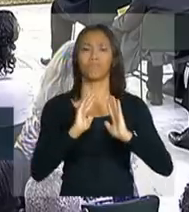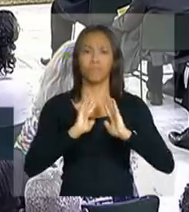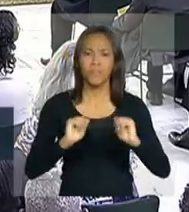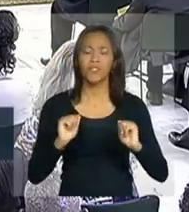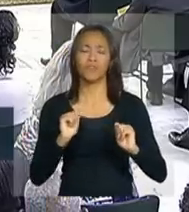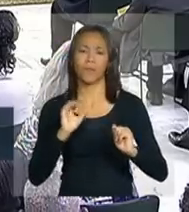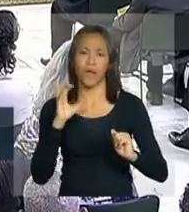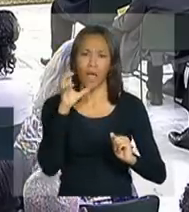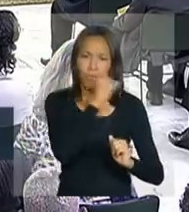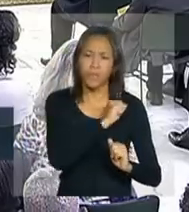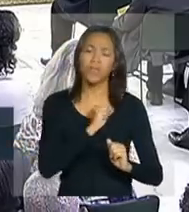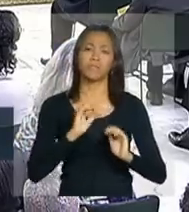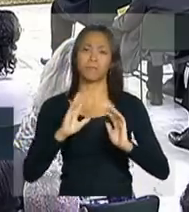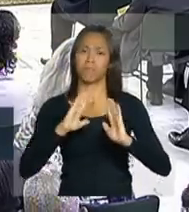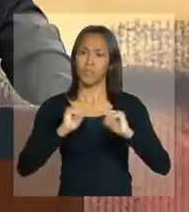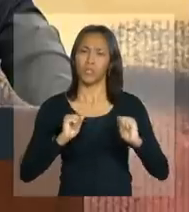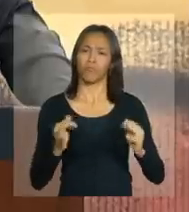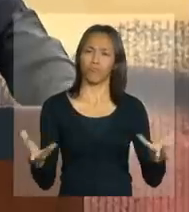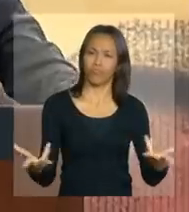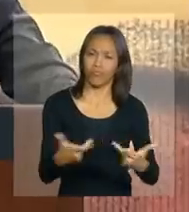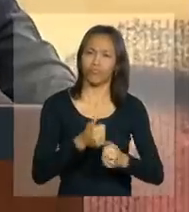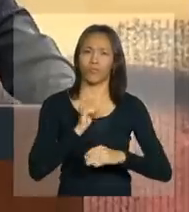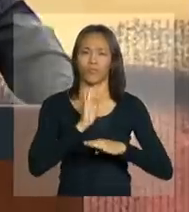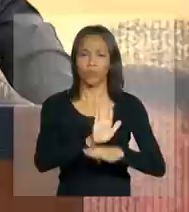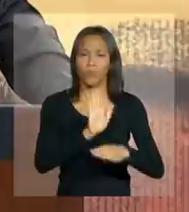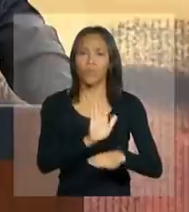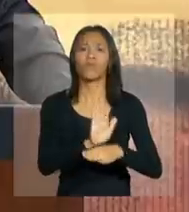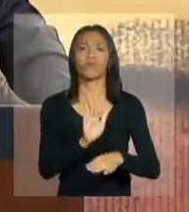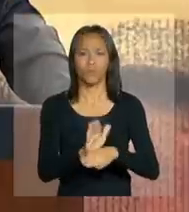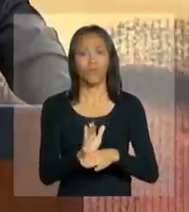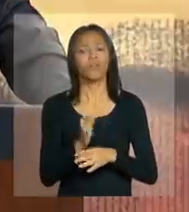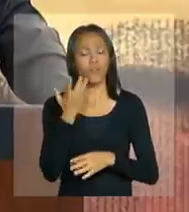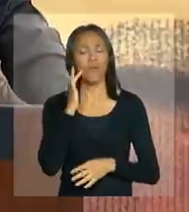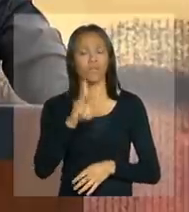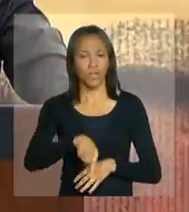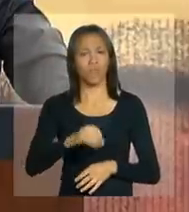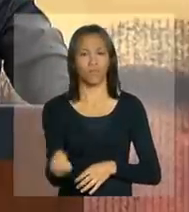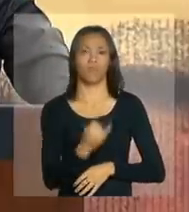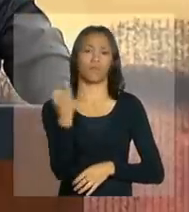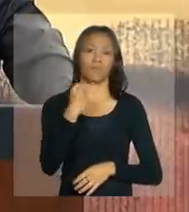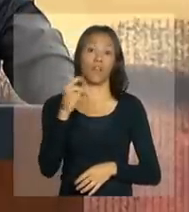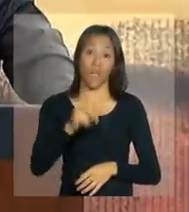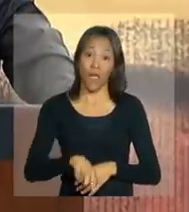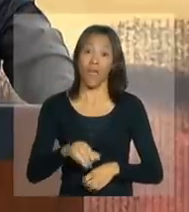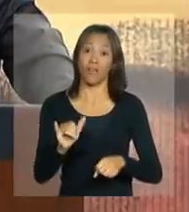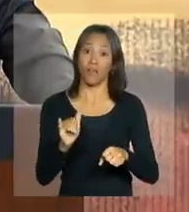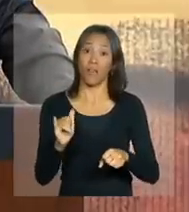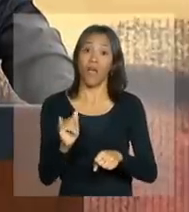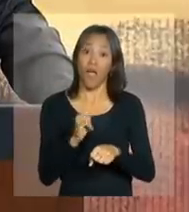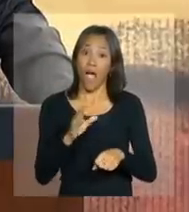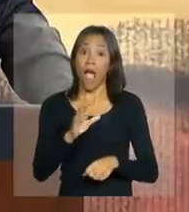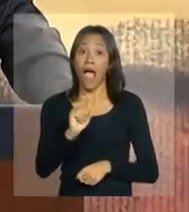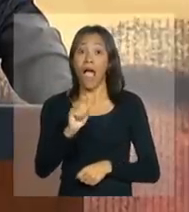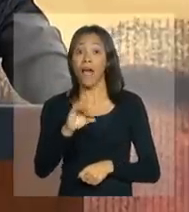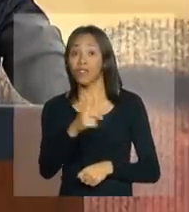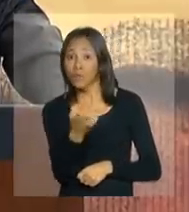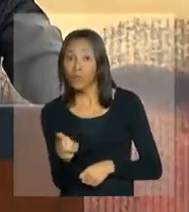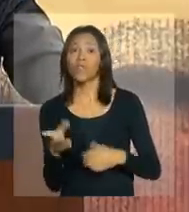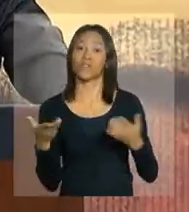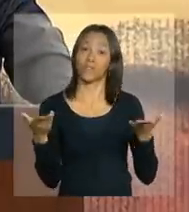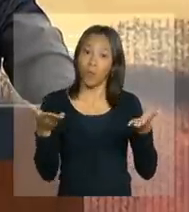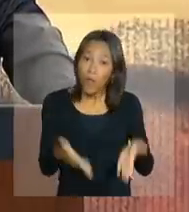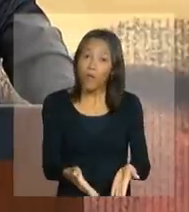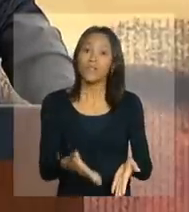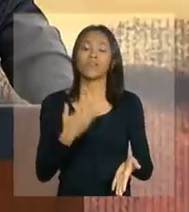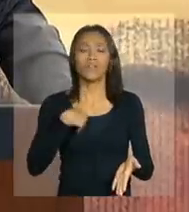agilidade mais qualidade eu acho que isso é importante são atos como esses que nos fazem constatar